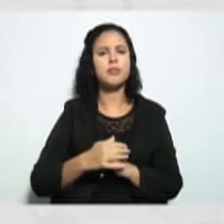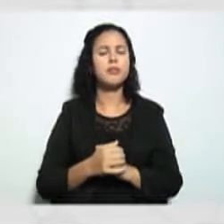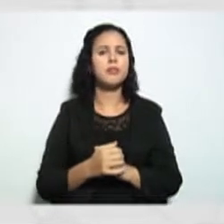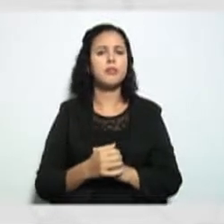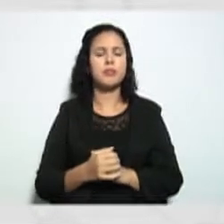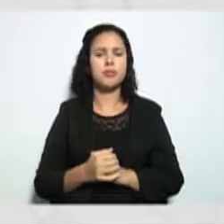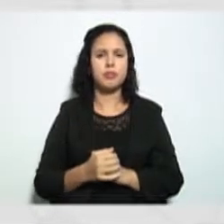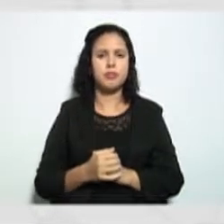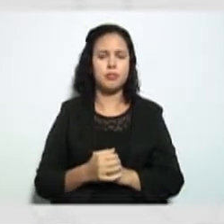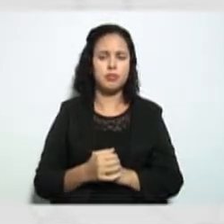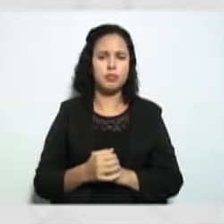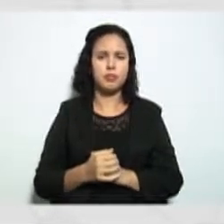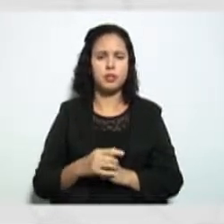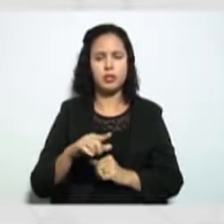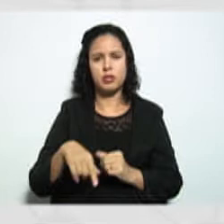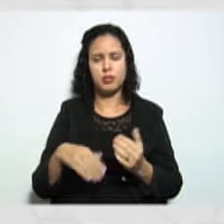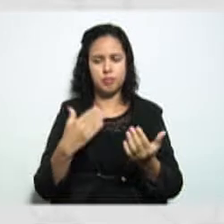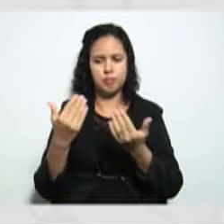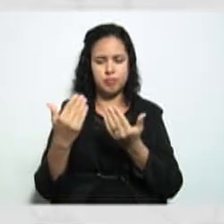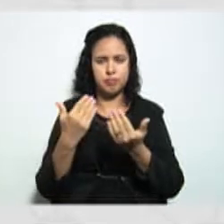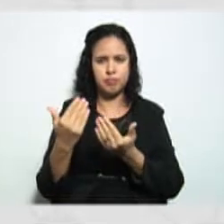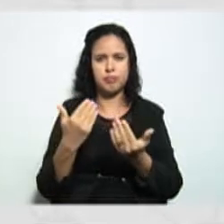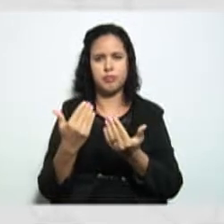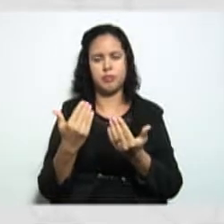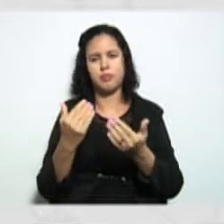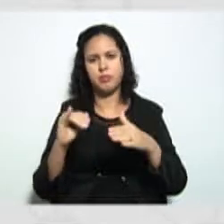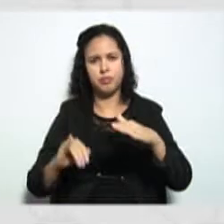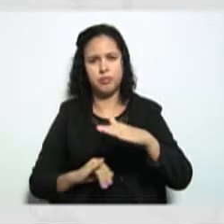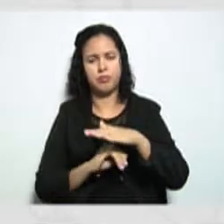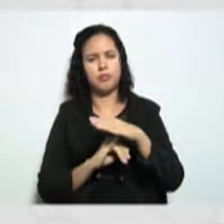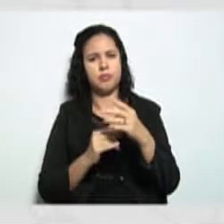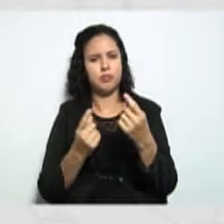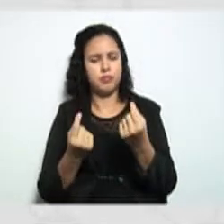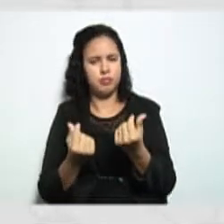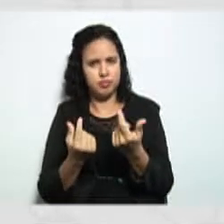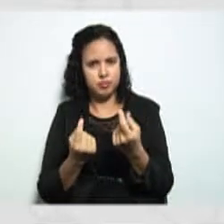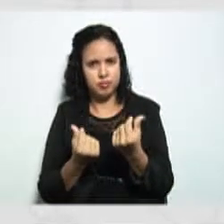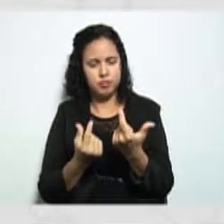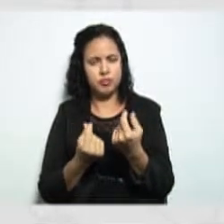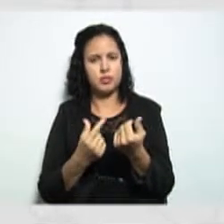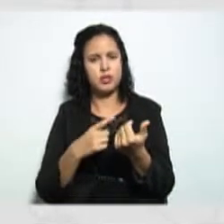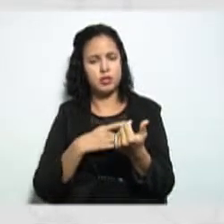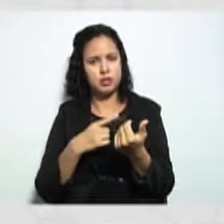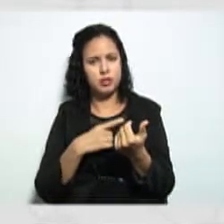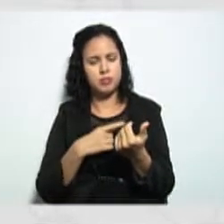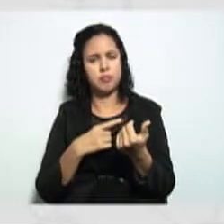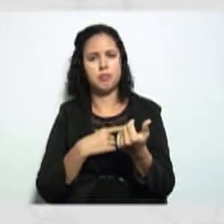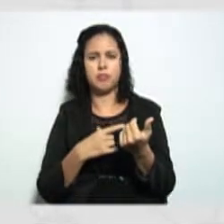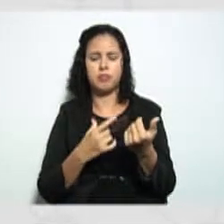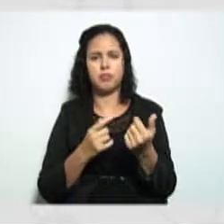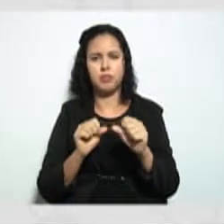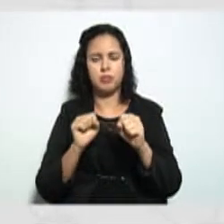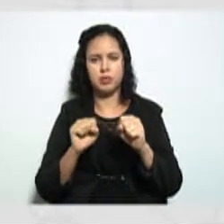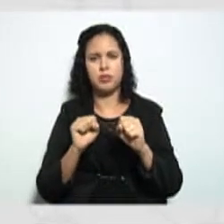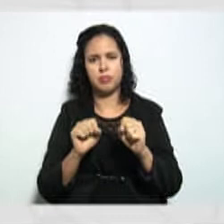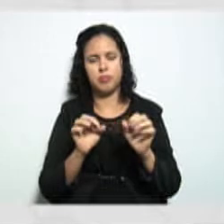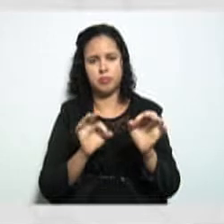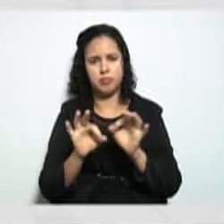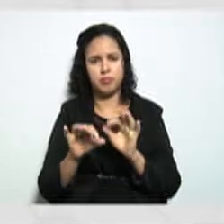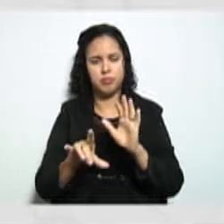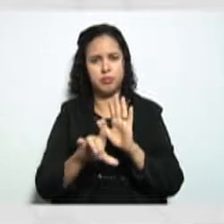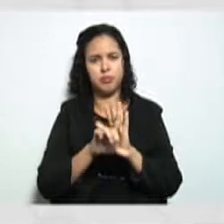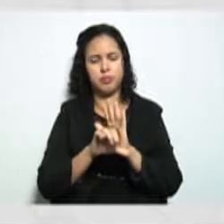que são equiparadas às instituições financeiras e tem seu funcionamento autorizado e regulado pelo Banco Central do